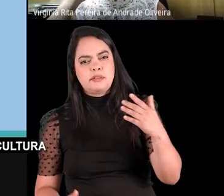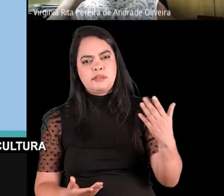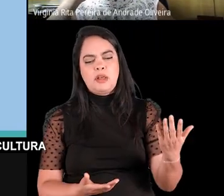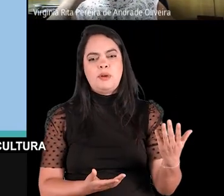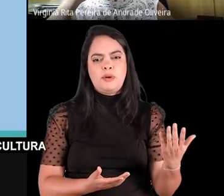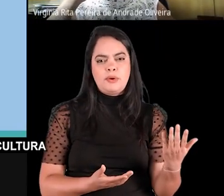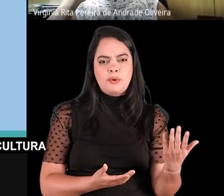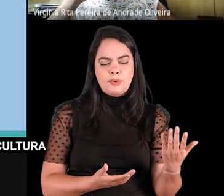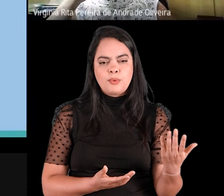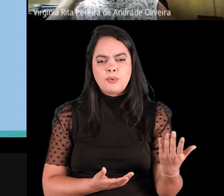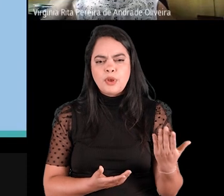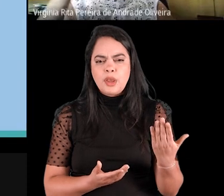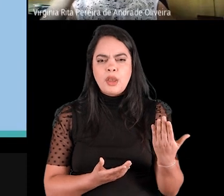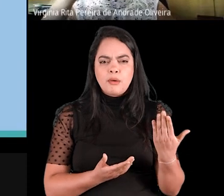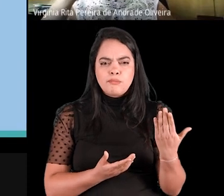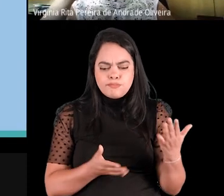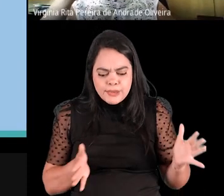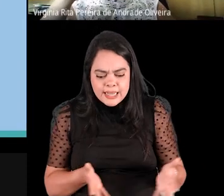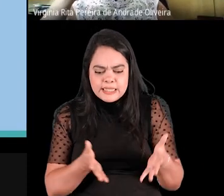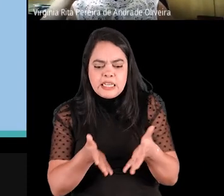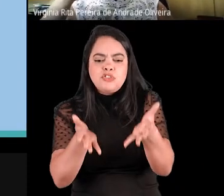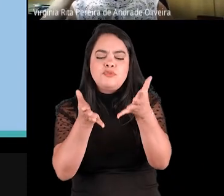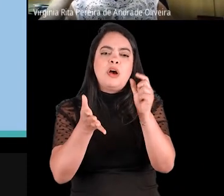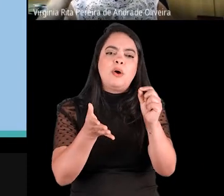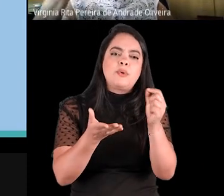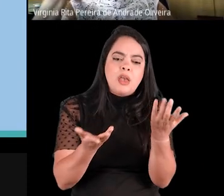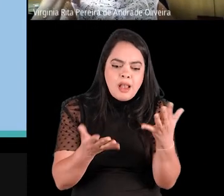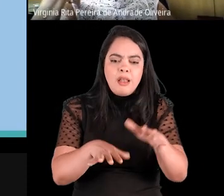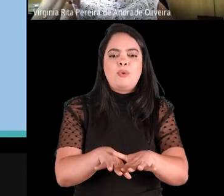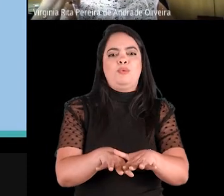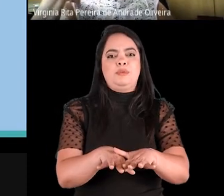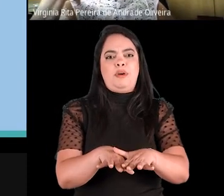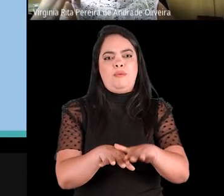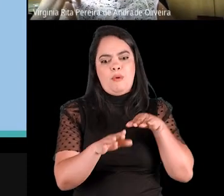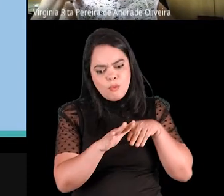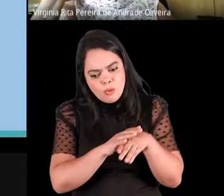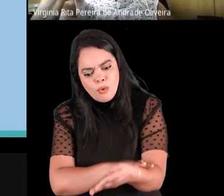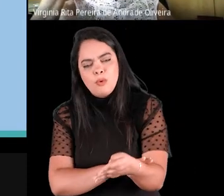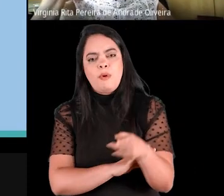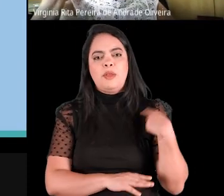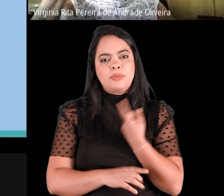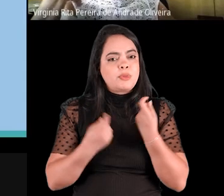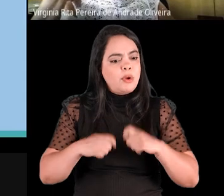de construção de uma cultura inclusiva, né, em que a gente faça e tenha essas ações